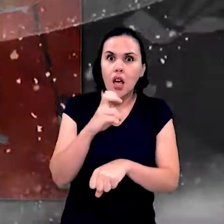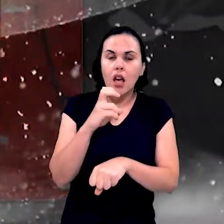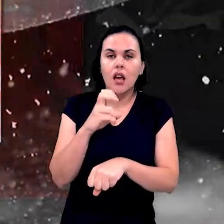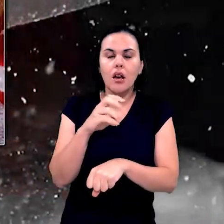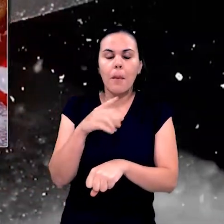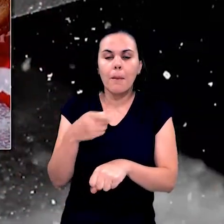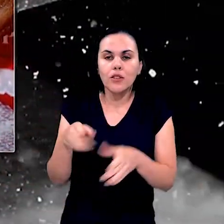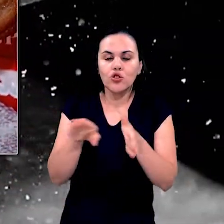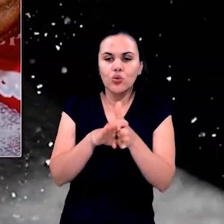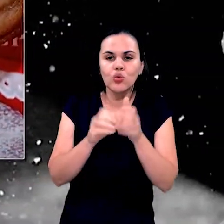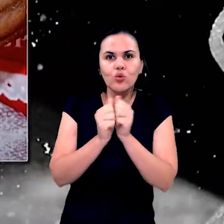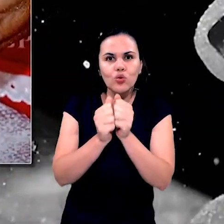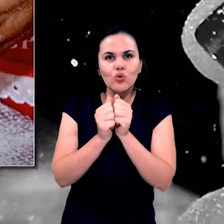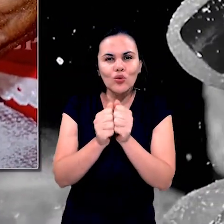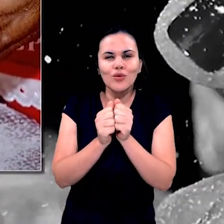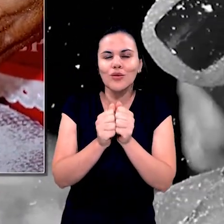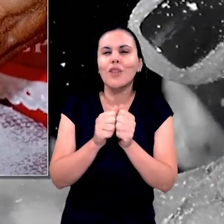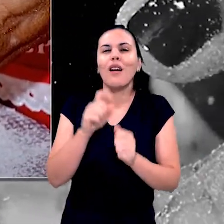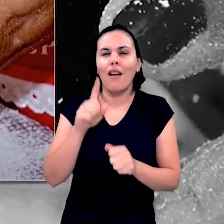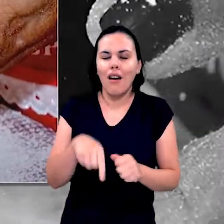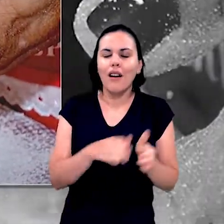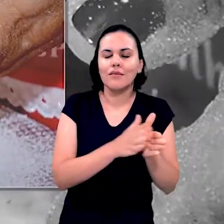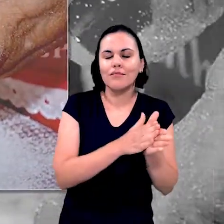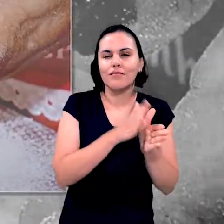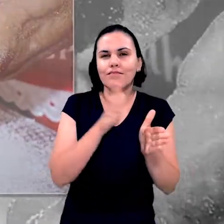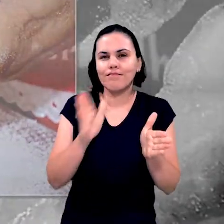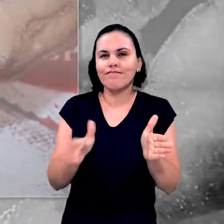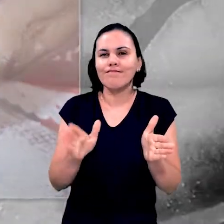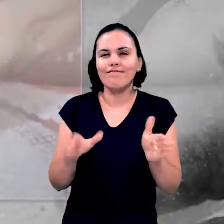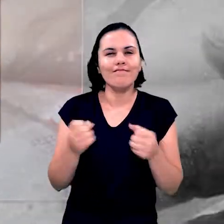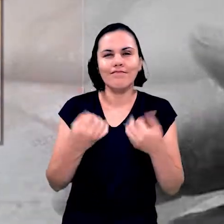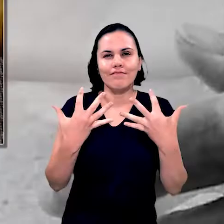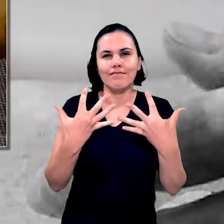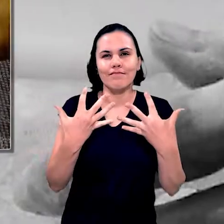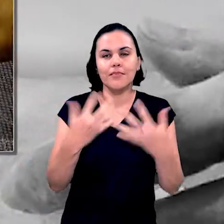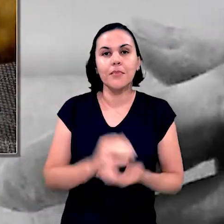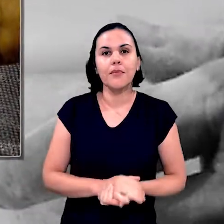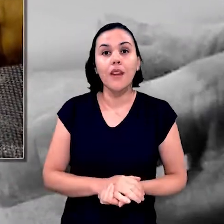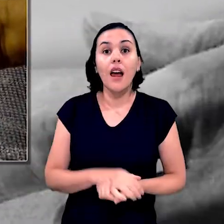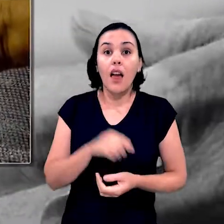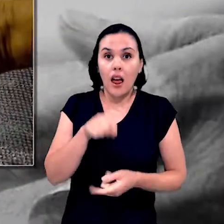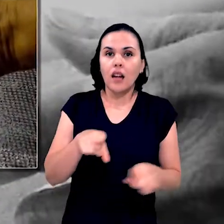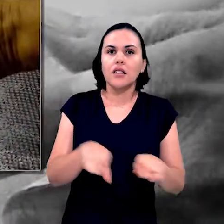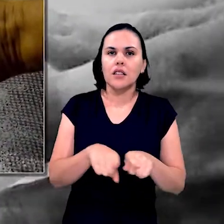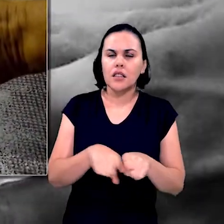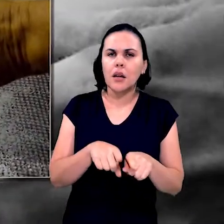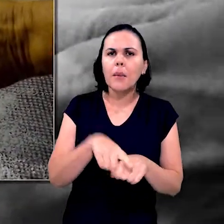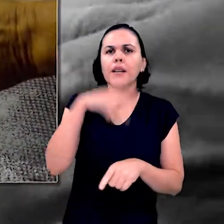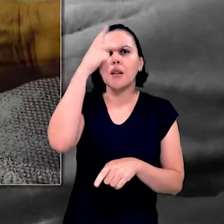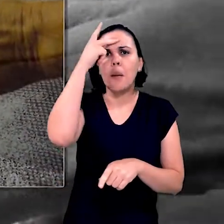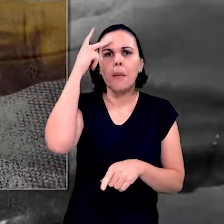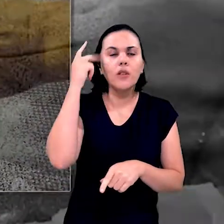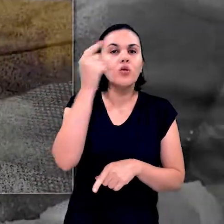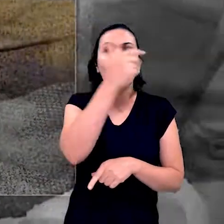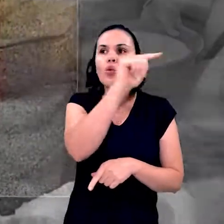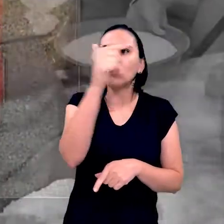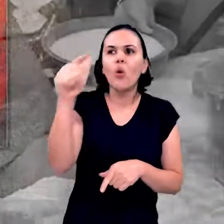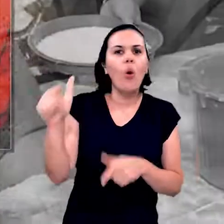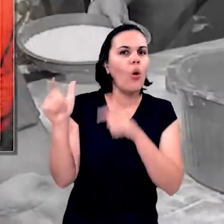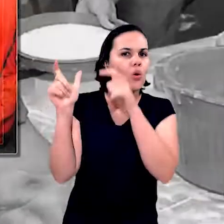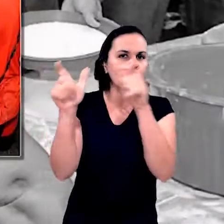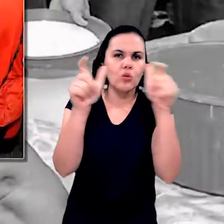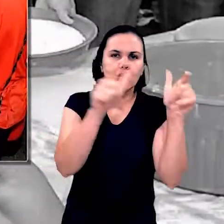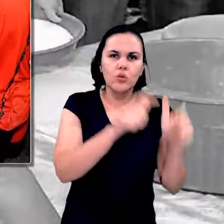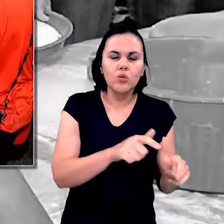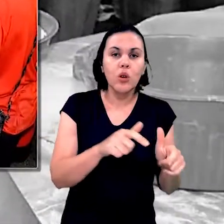às 5 da manhã para estar naquele momento, assim, acho que é um momento assim magnífico. Ali também tem muita gente de fora